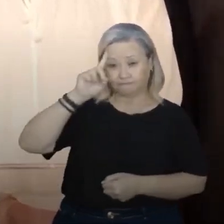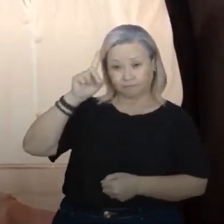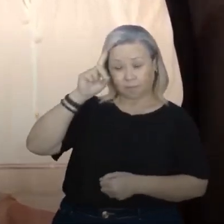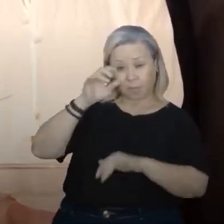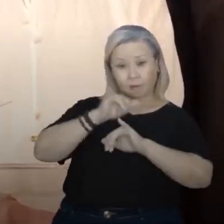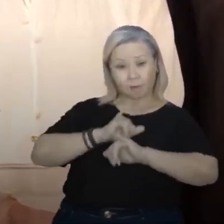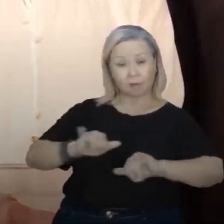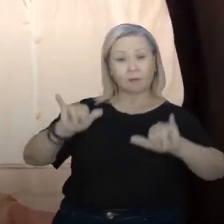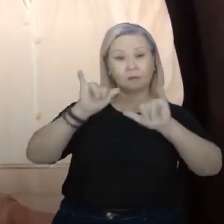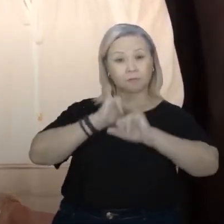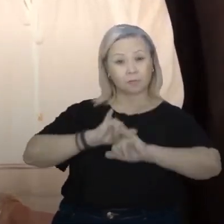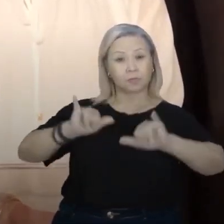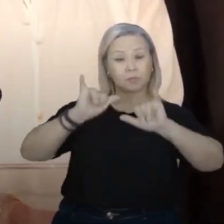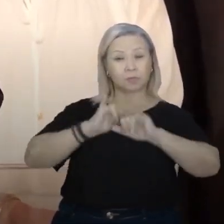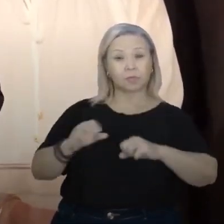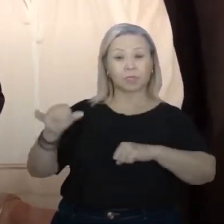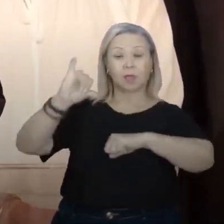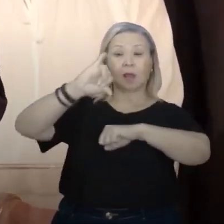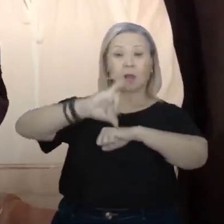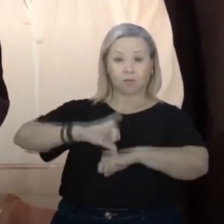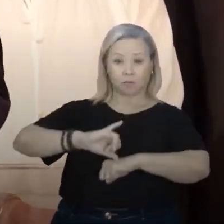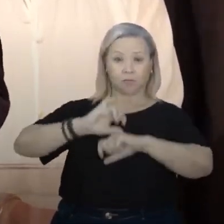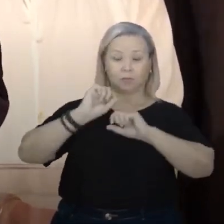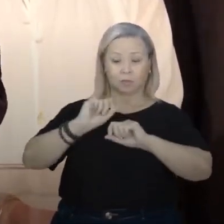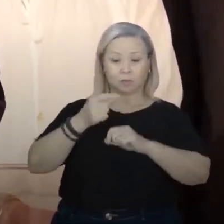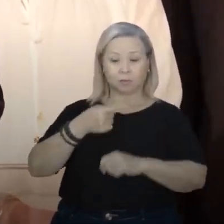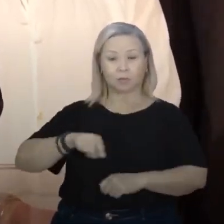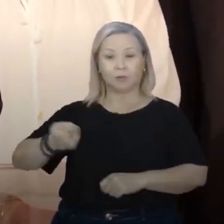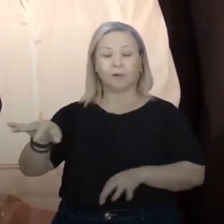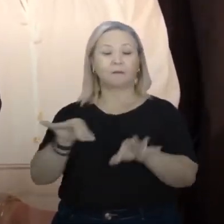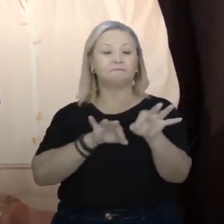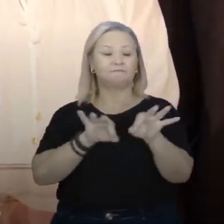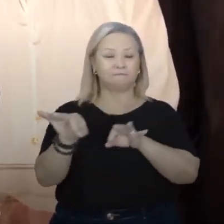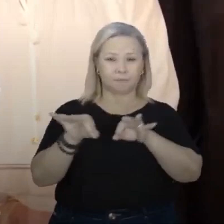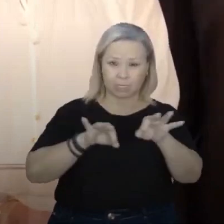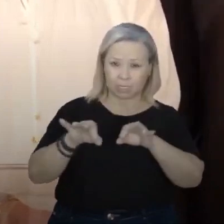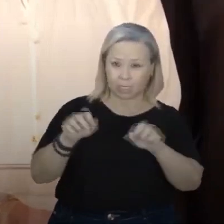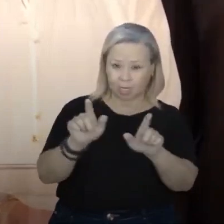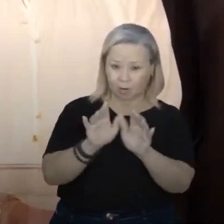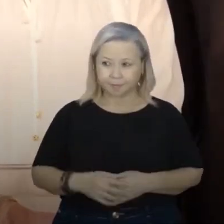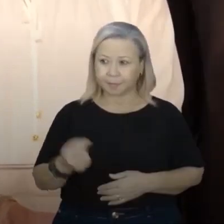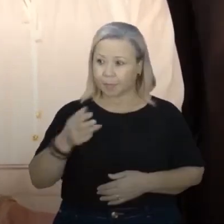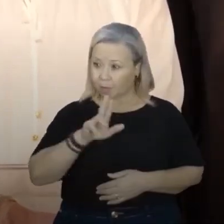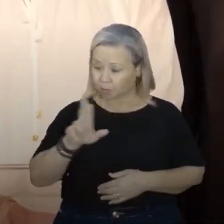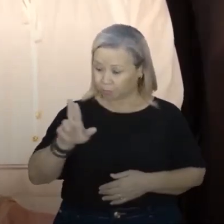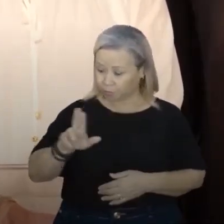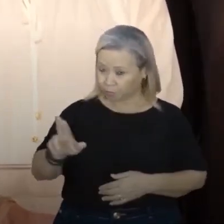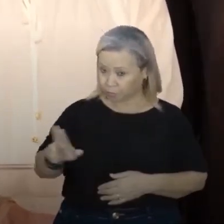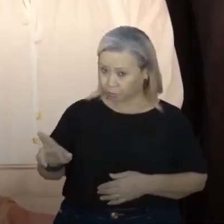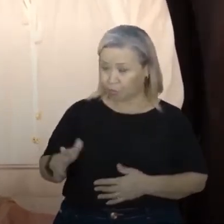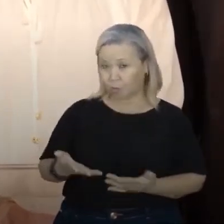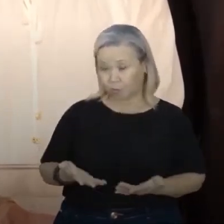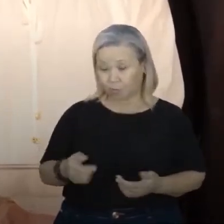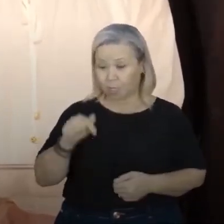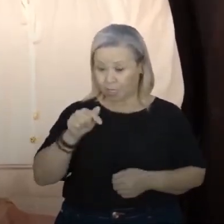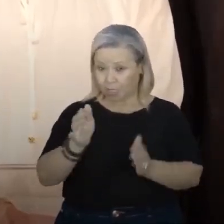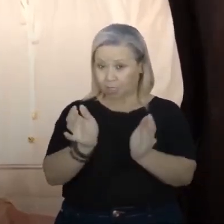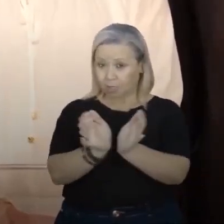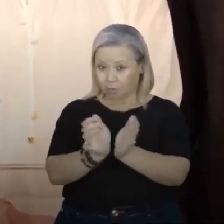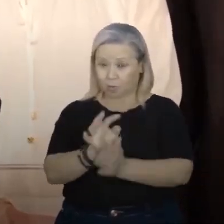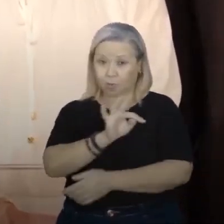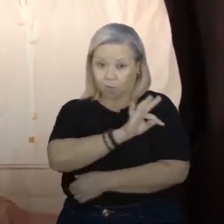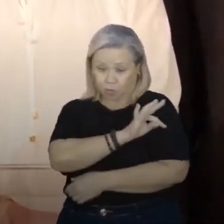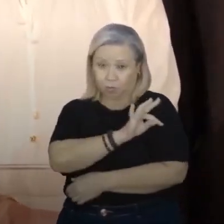anunciando o núcleo que vai organizar o grupo de transição. Claro que esses grupos